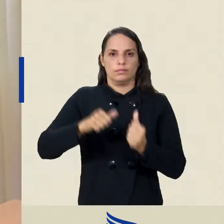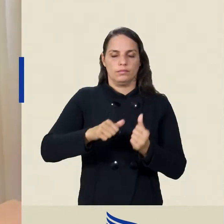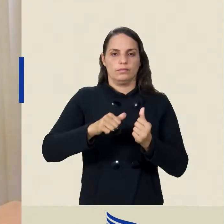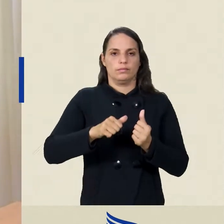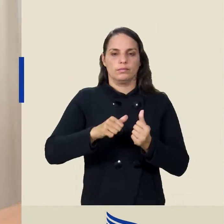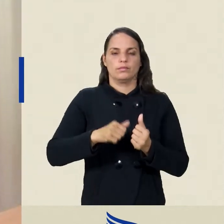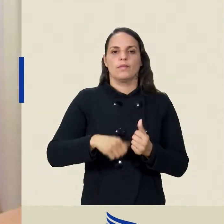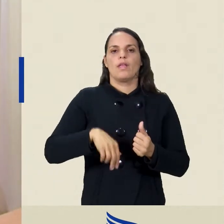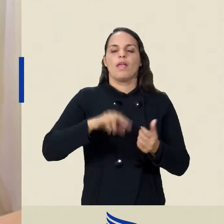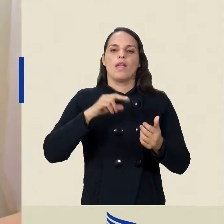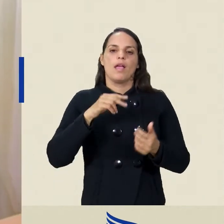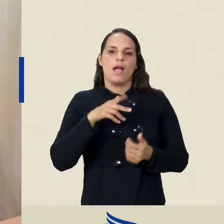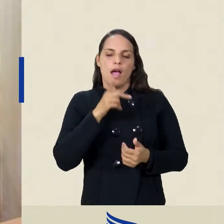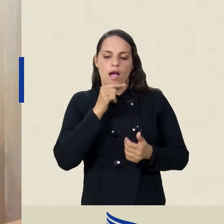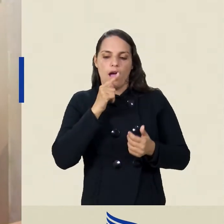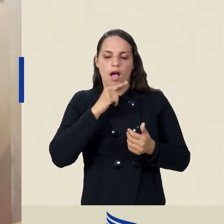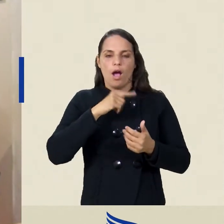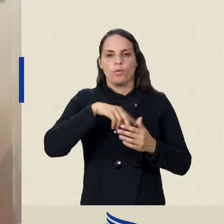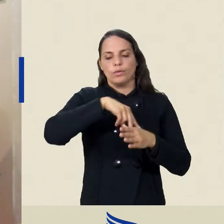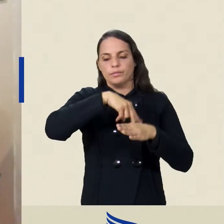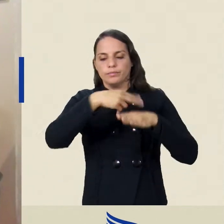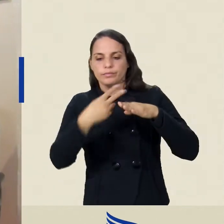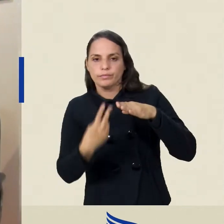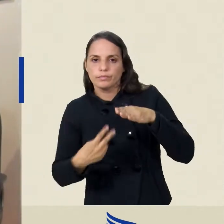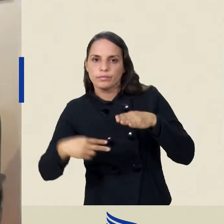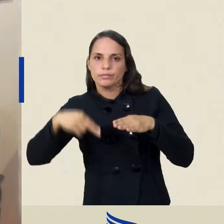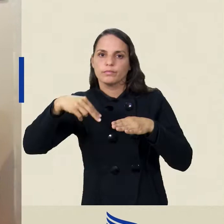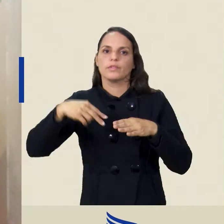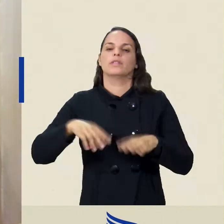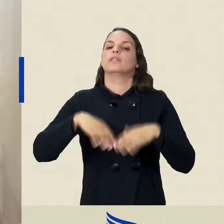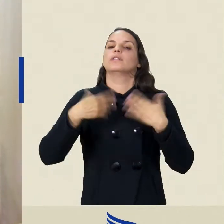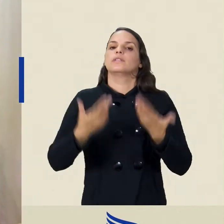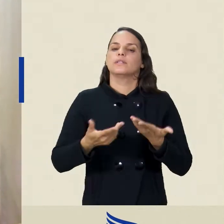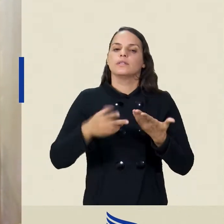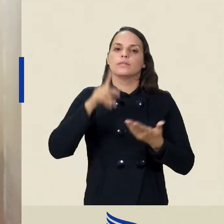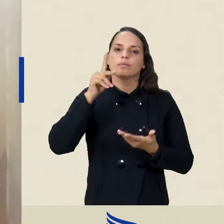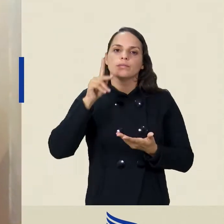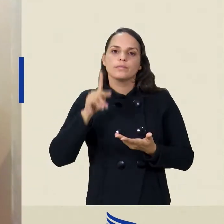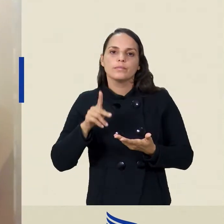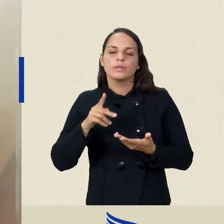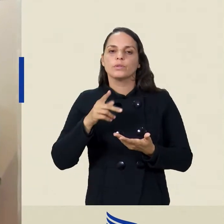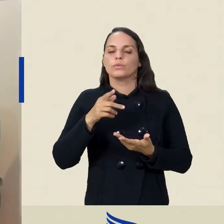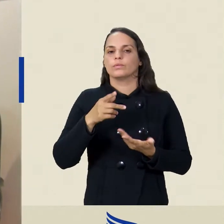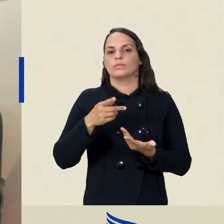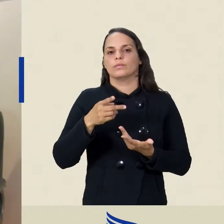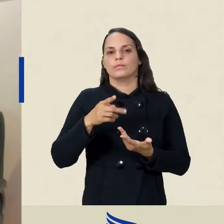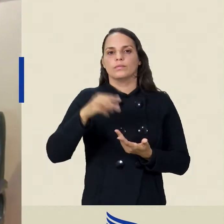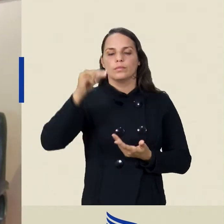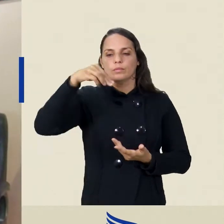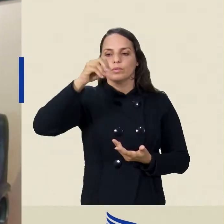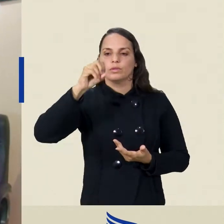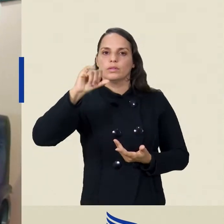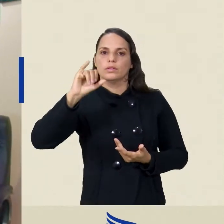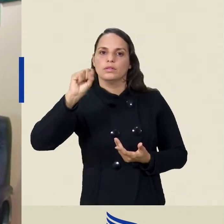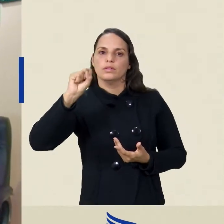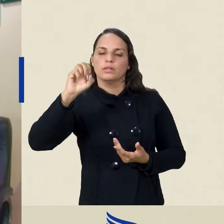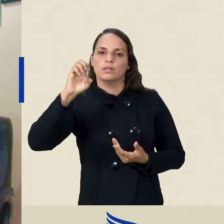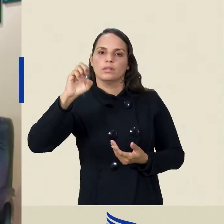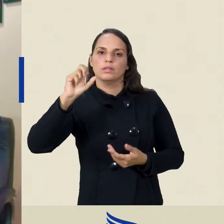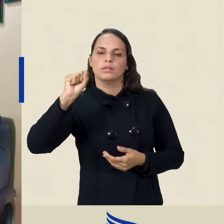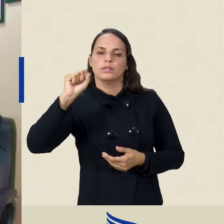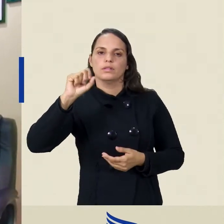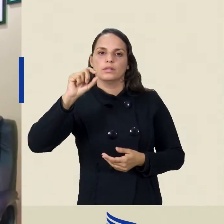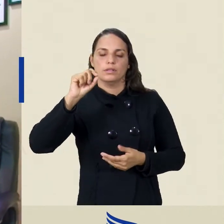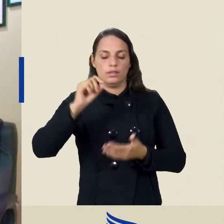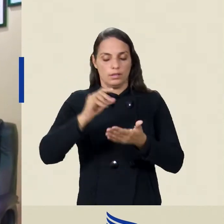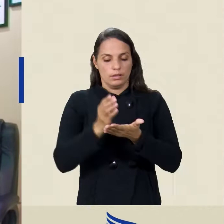mergulhar ou imergir. O evangelista Moisés Custódio, em seu livro Harmonia dos